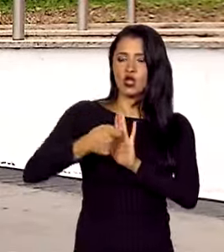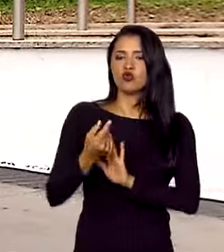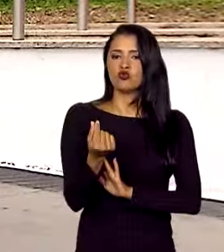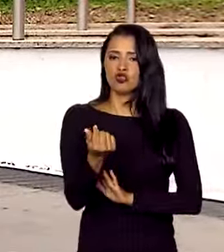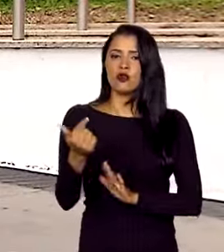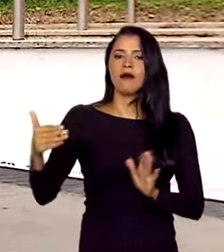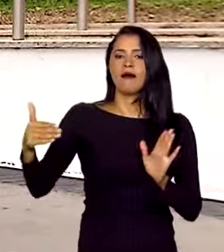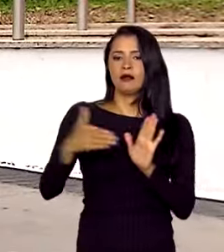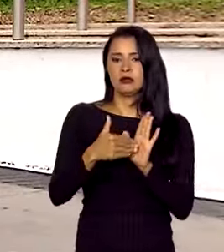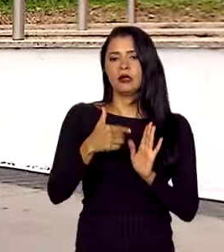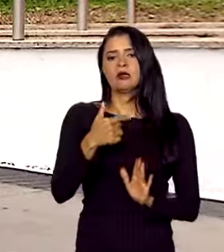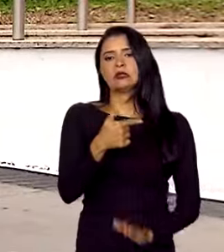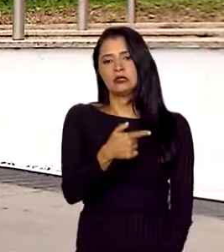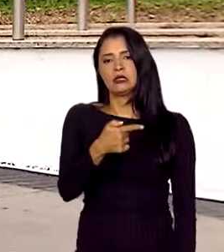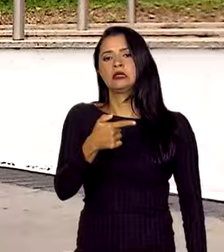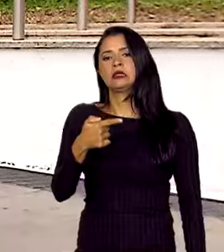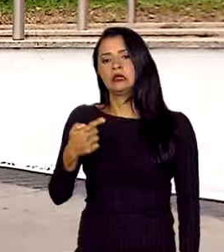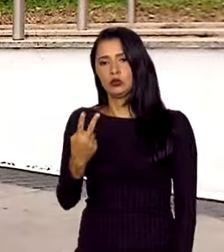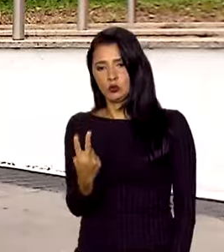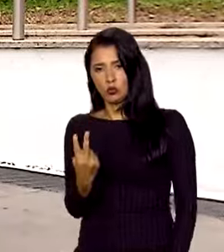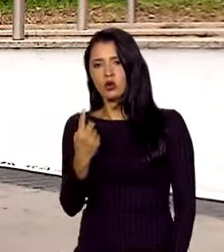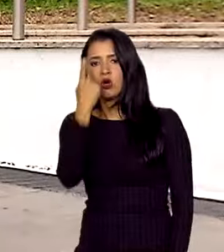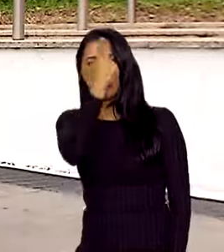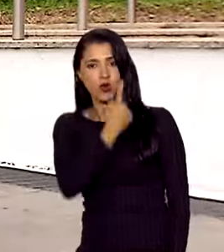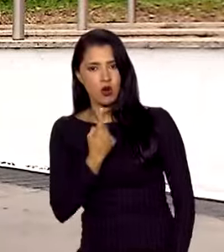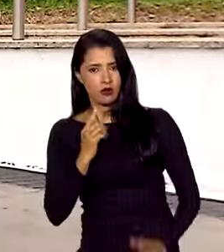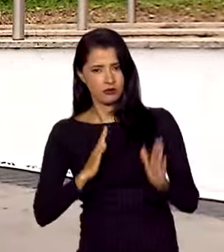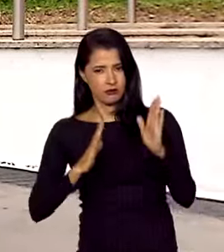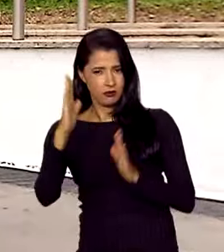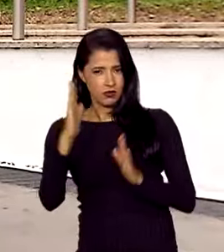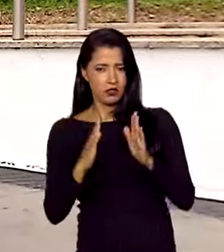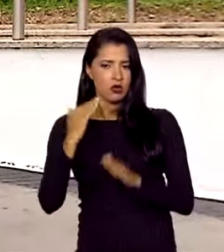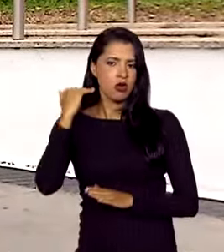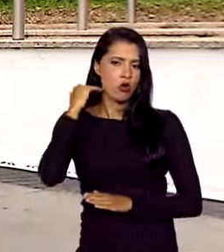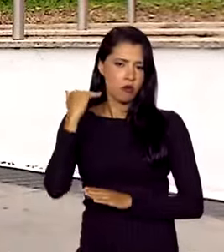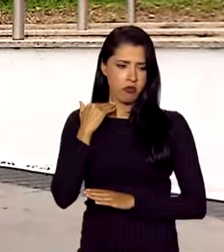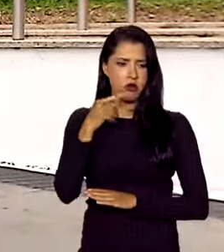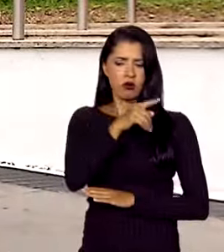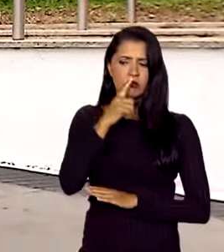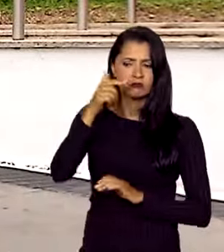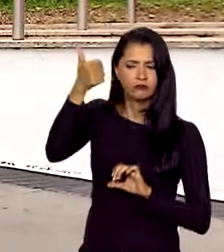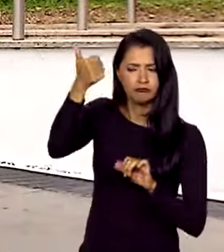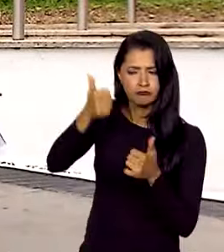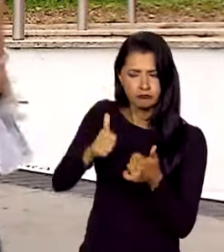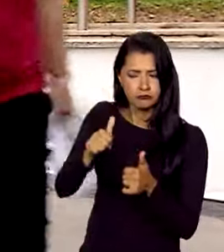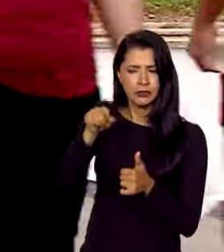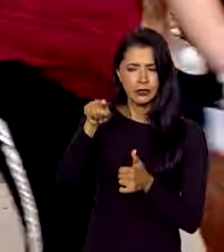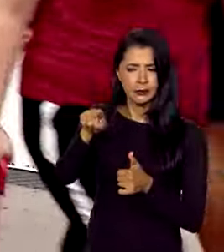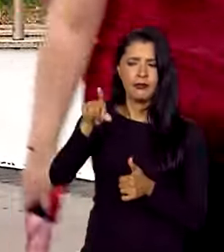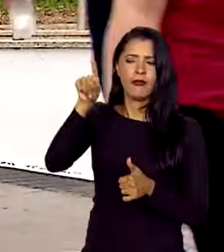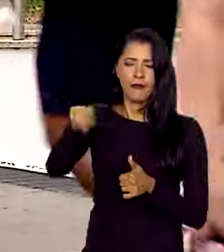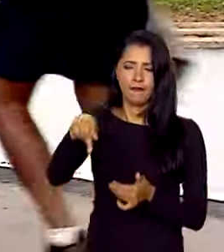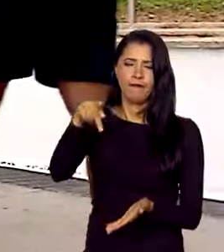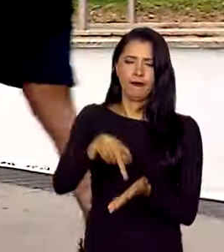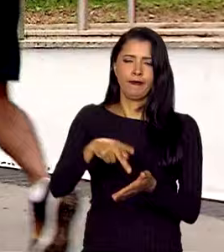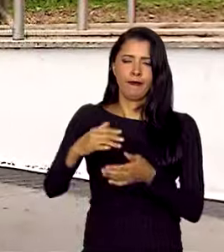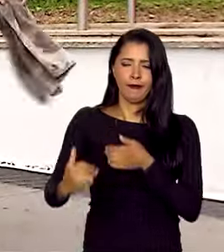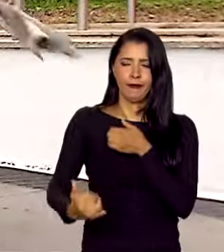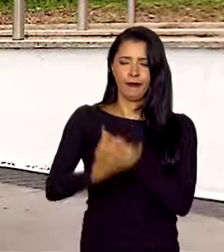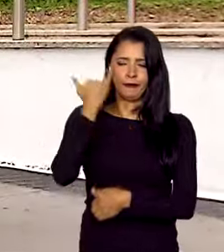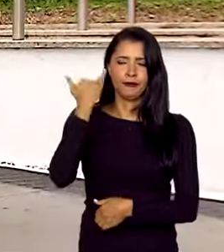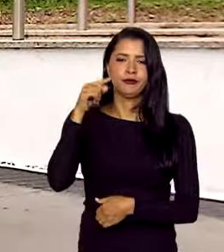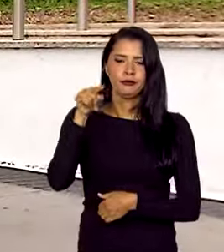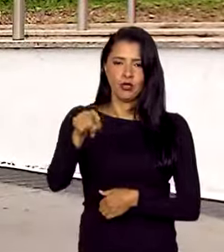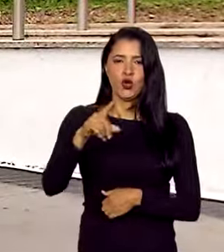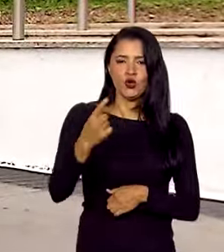até 72 horas. Nesse tempo, o banco vai avaliar e, se realmente se tratar de uma fraude, o